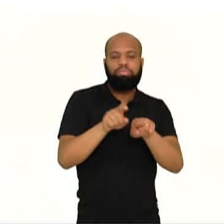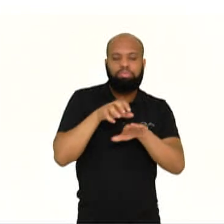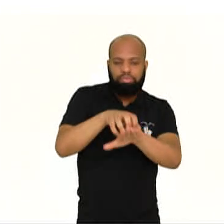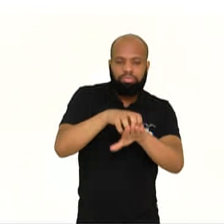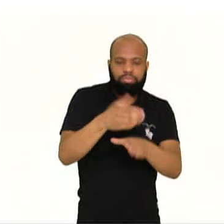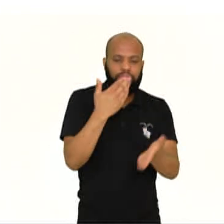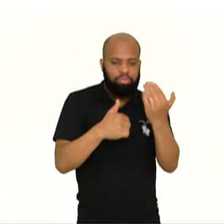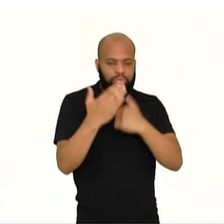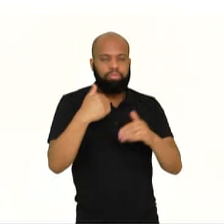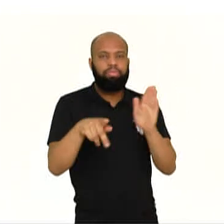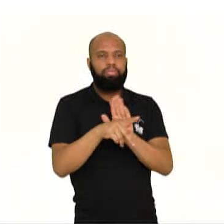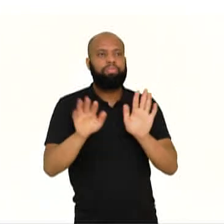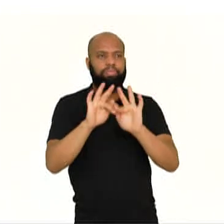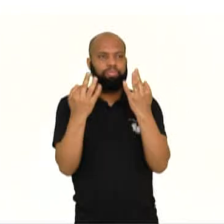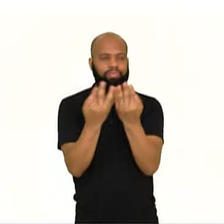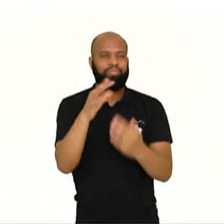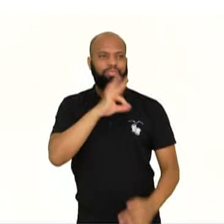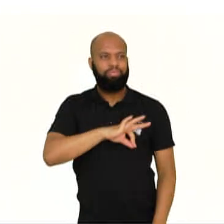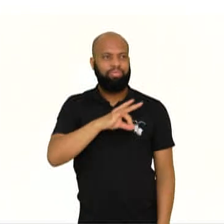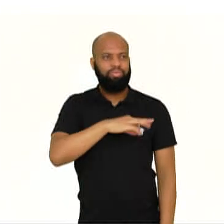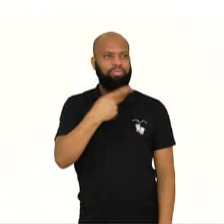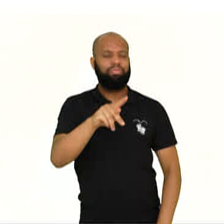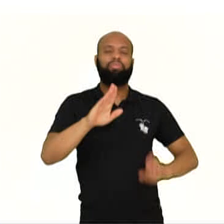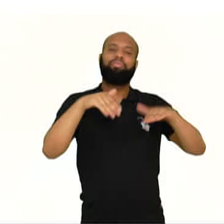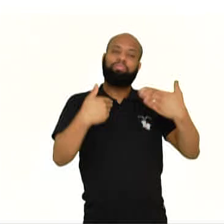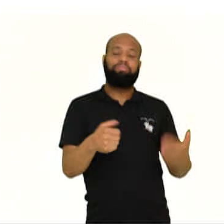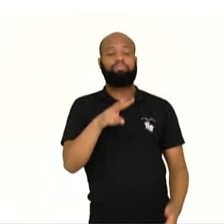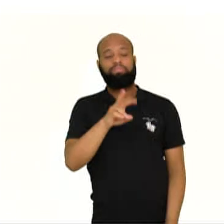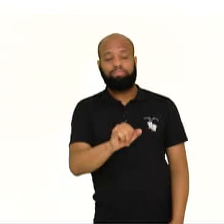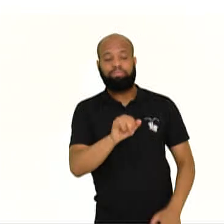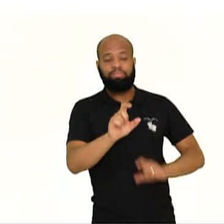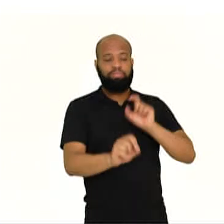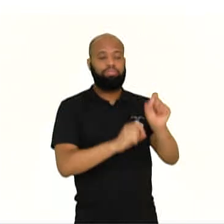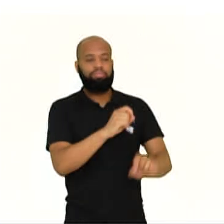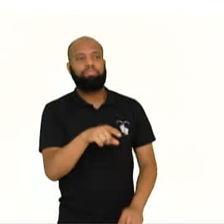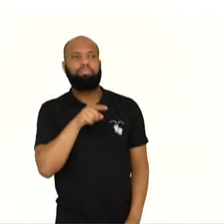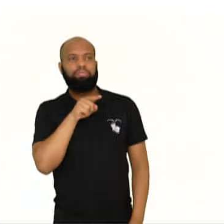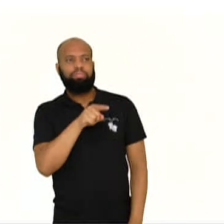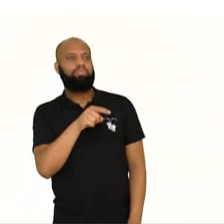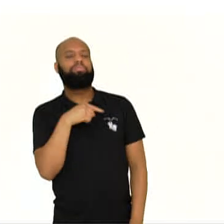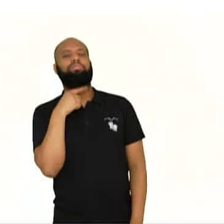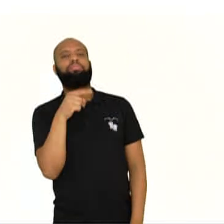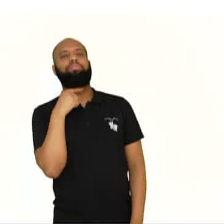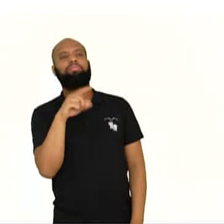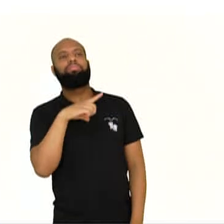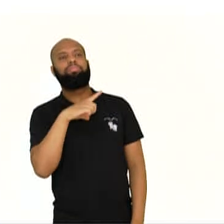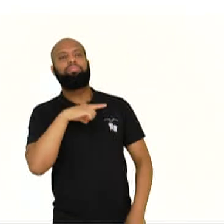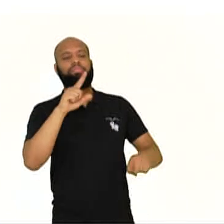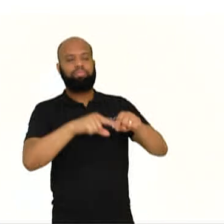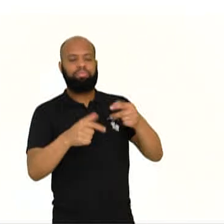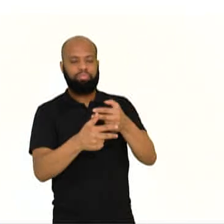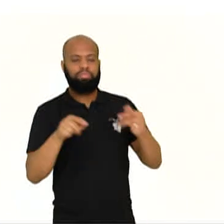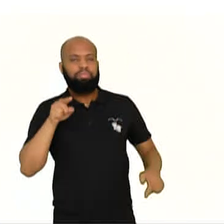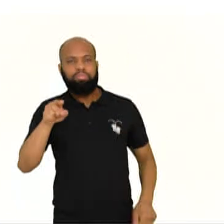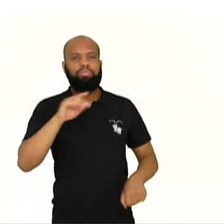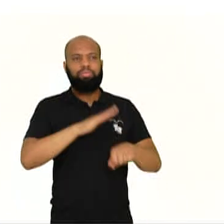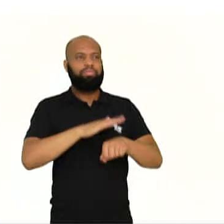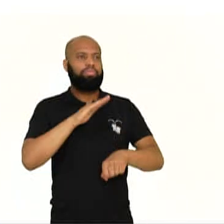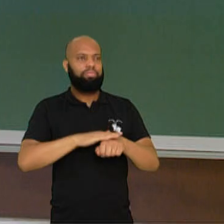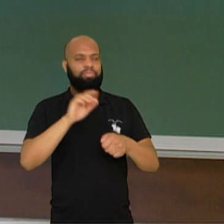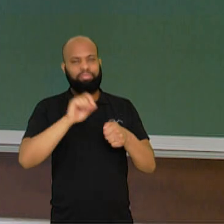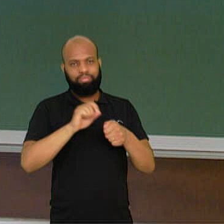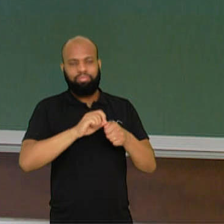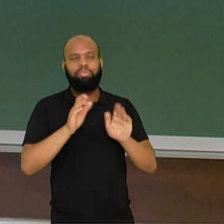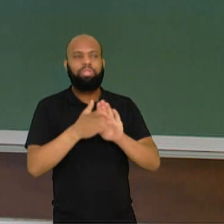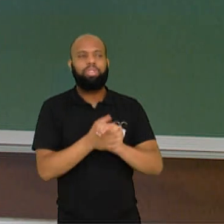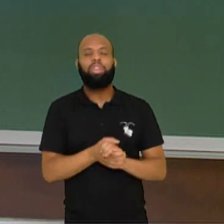com o salário que recebe, é de se esperar que Zé não possua o produto que ele mesmo ajuda a